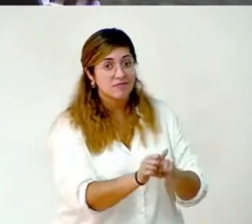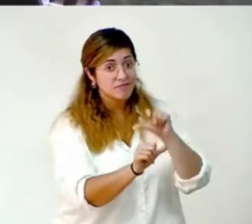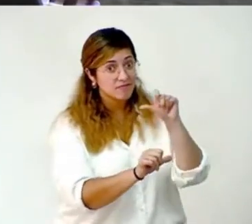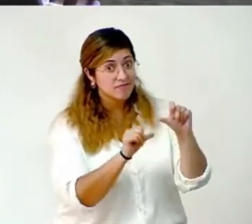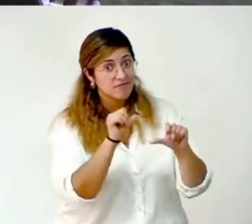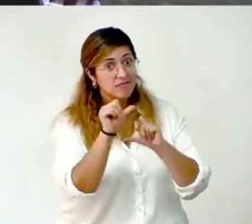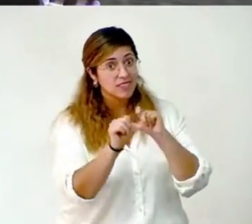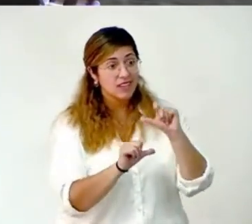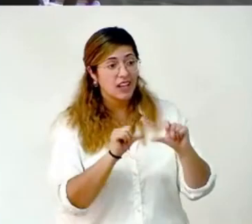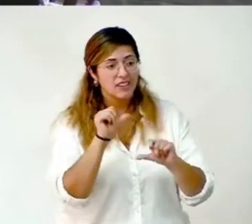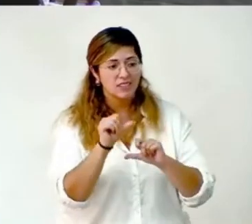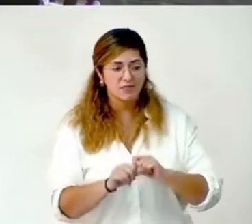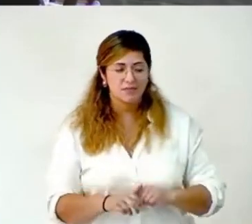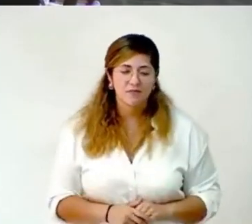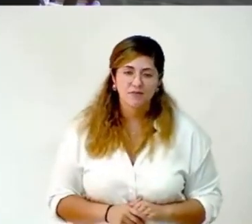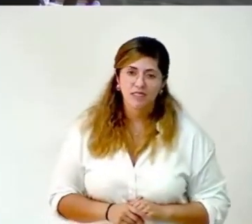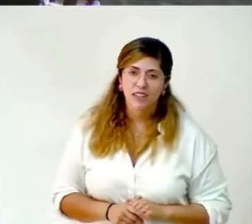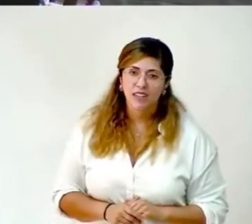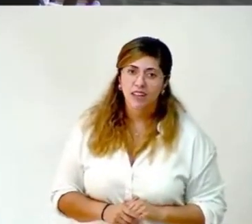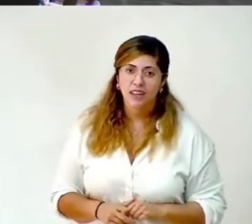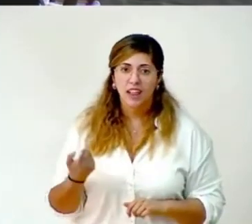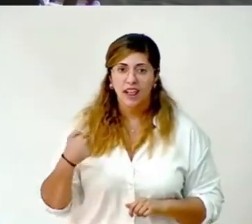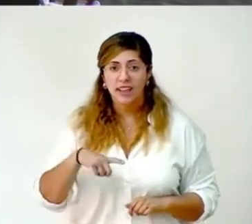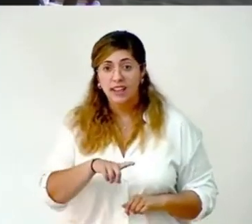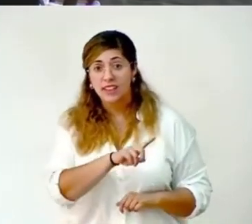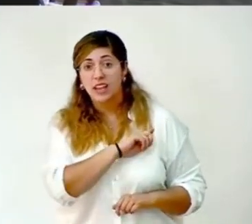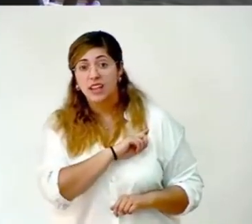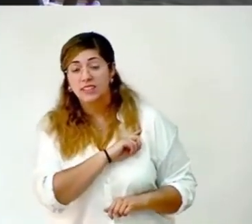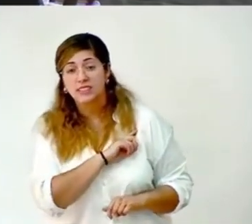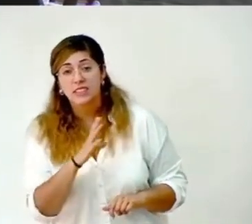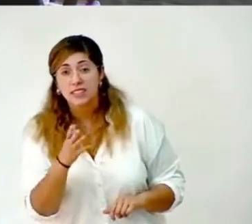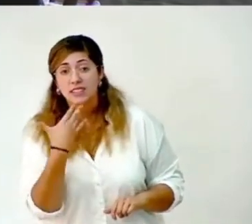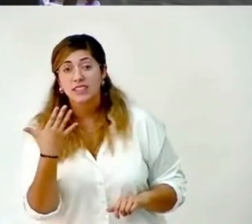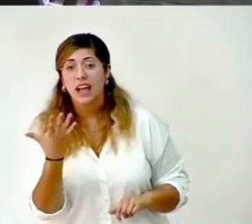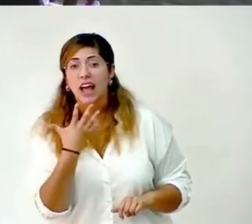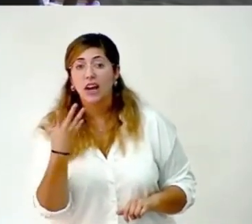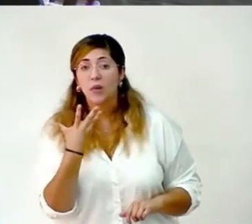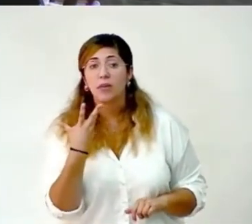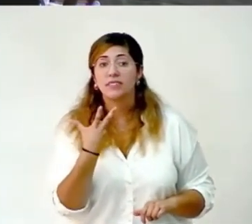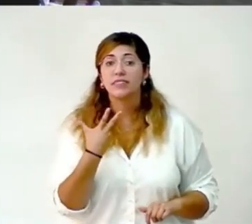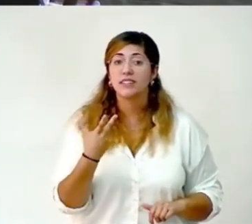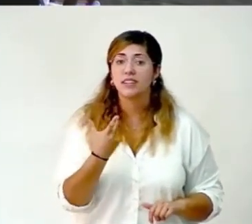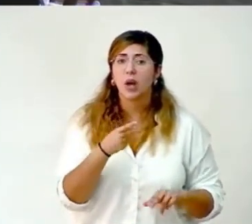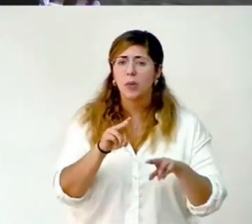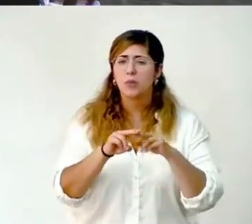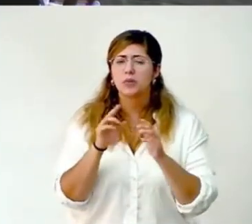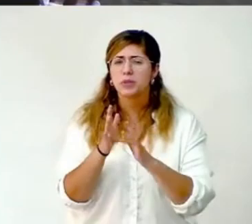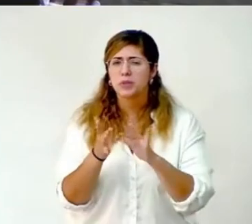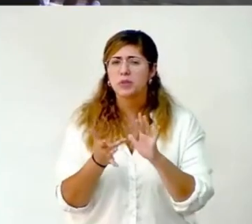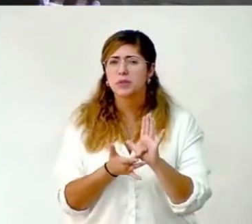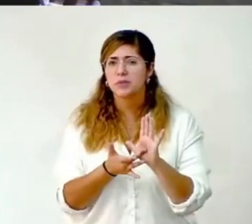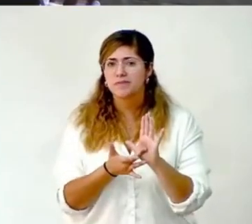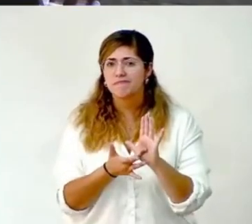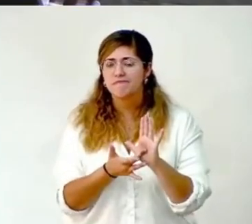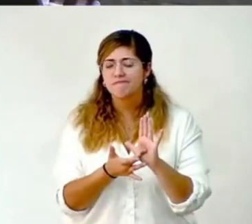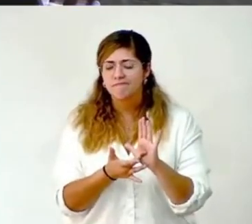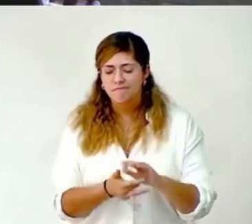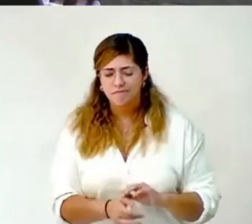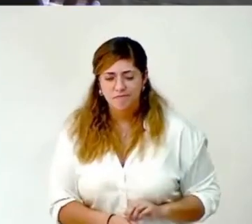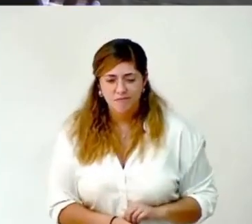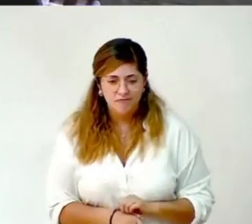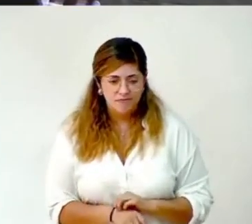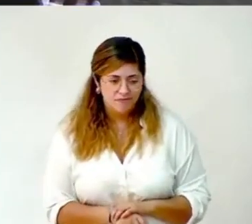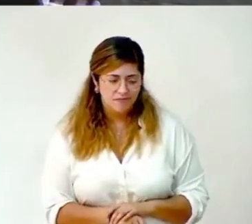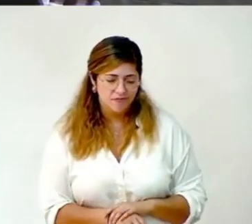ápice da história da redenção, sem sombra de dúvidas, está em Cristo Jesus. Quando depois de